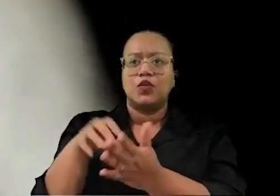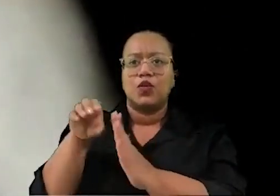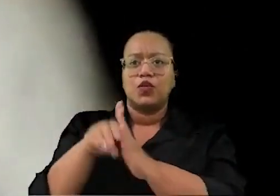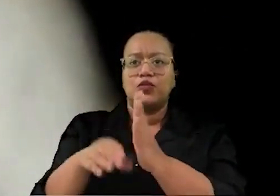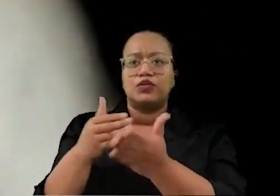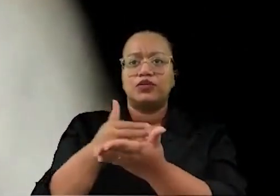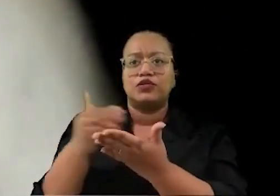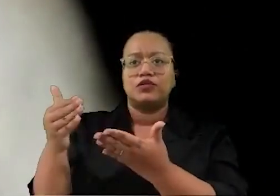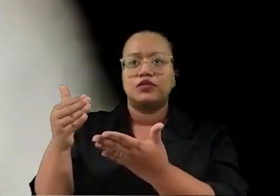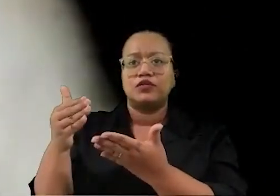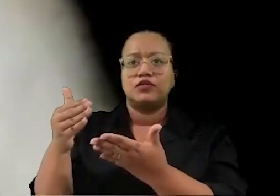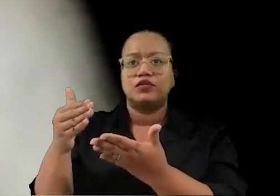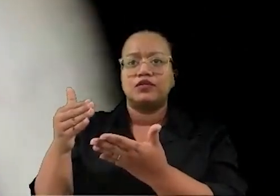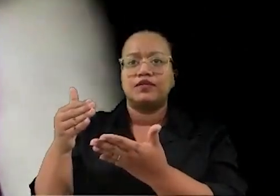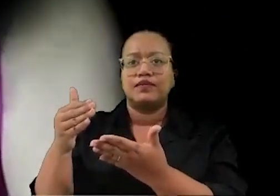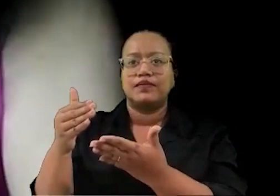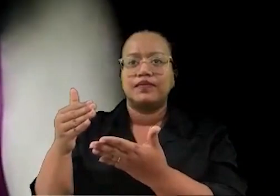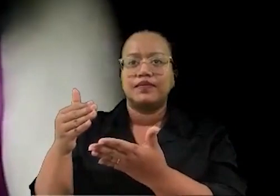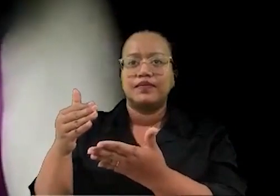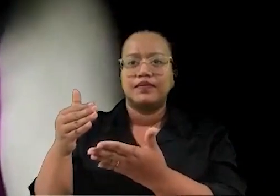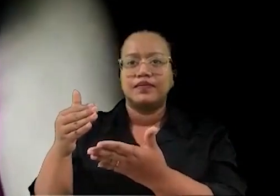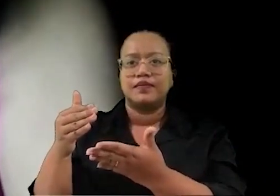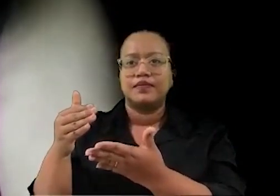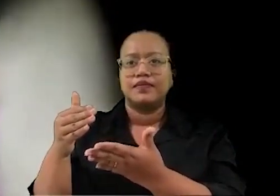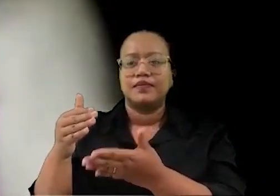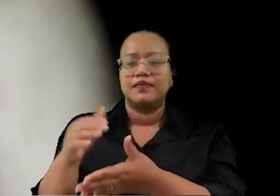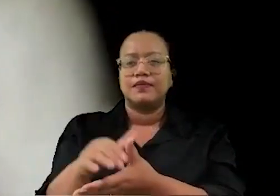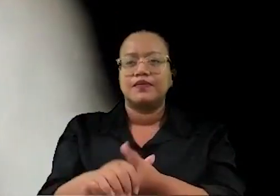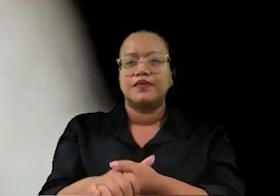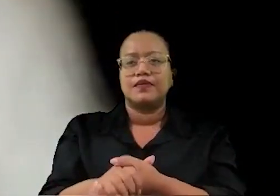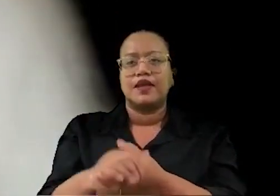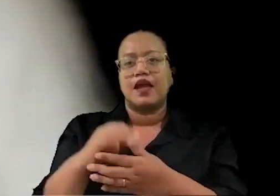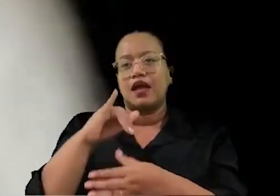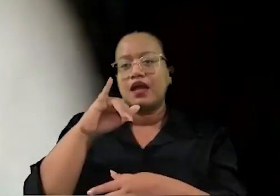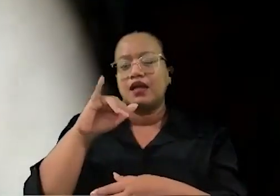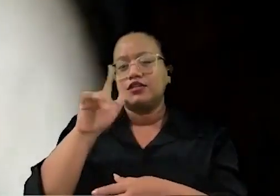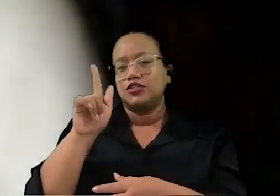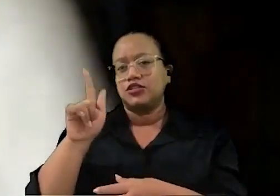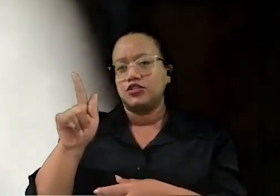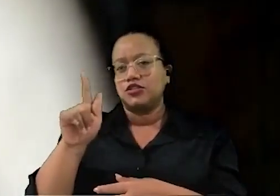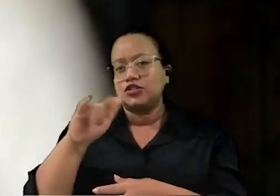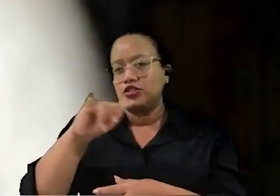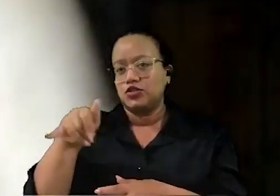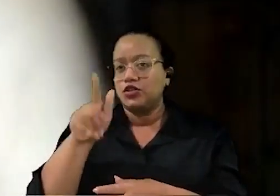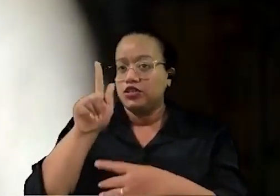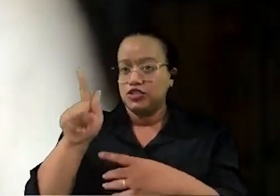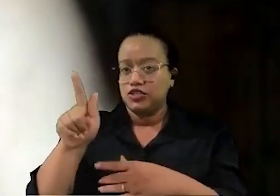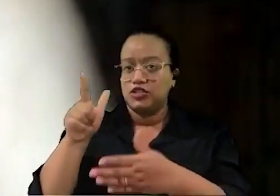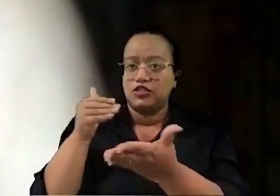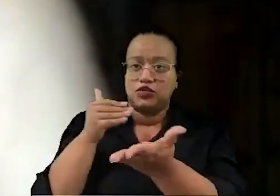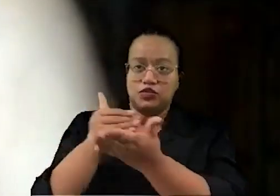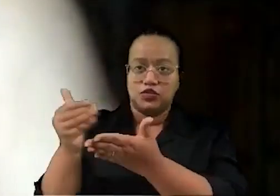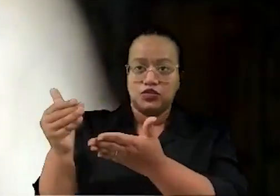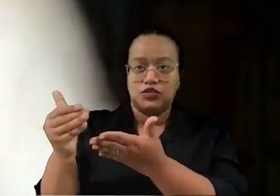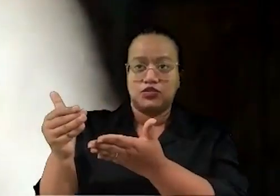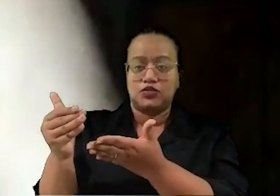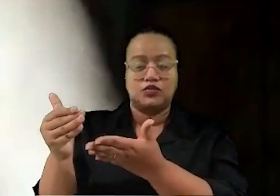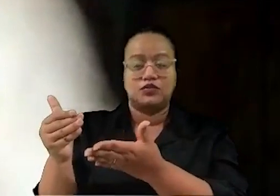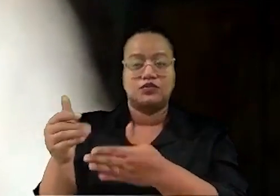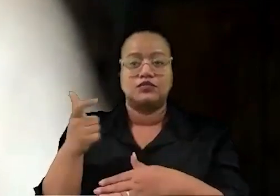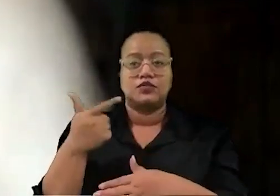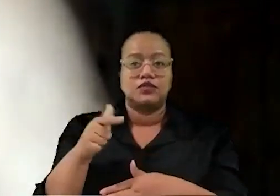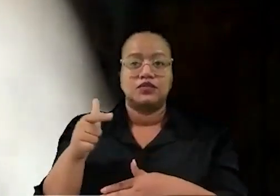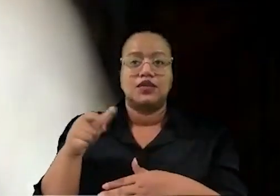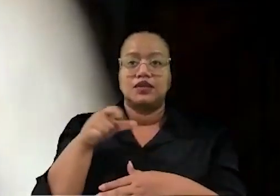o AJG, né, surgiu, então, essa é a nossa dificuldade, que logo vai ser superada, tá? Porque é só